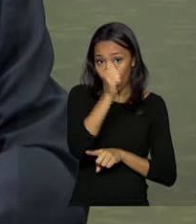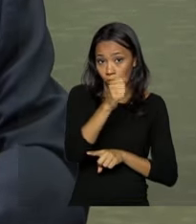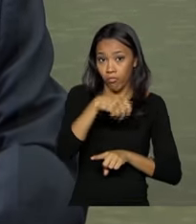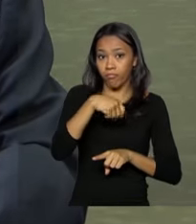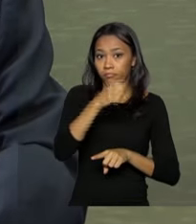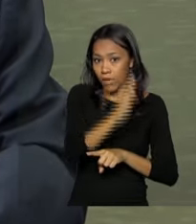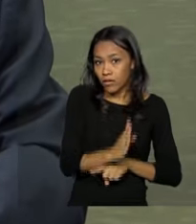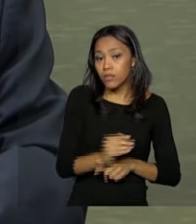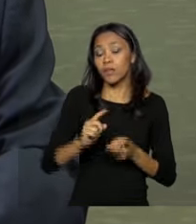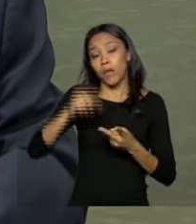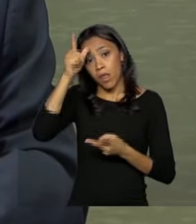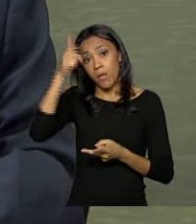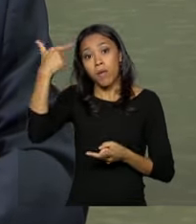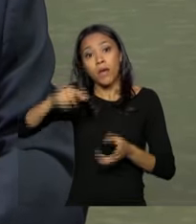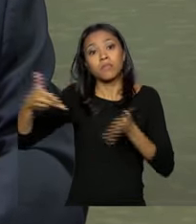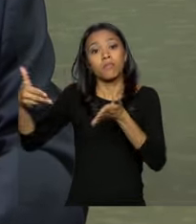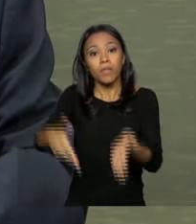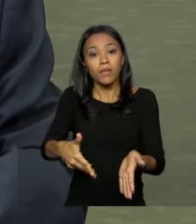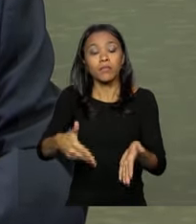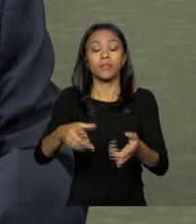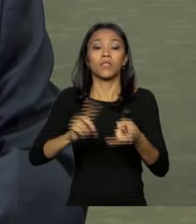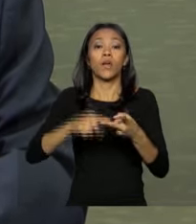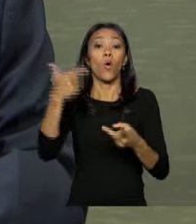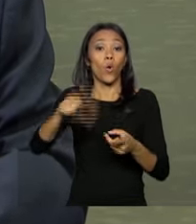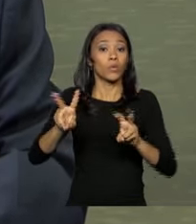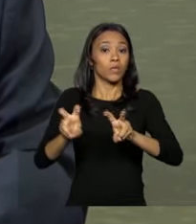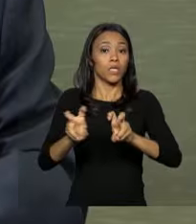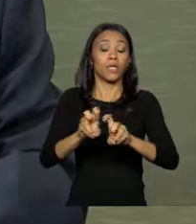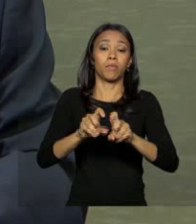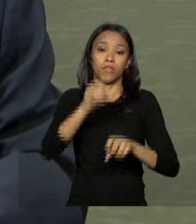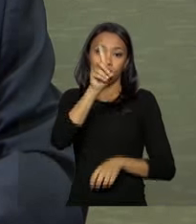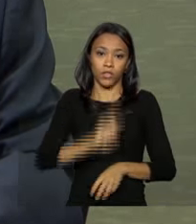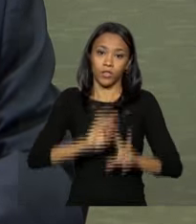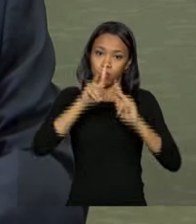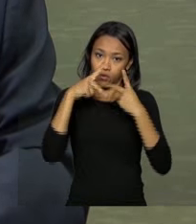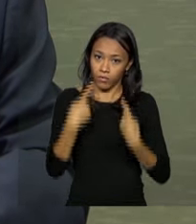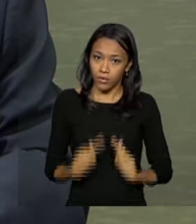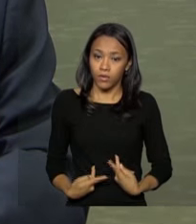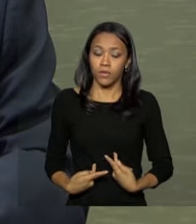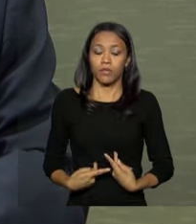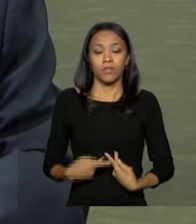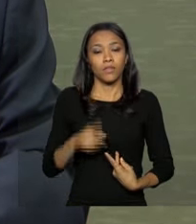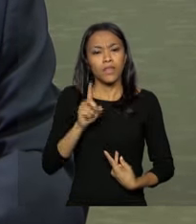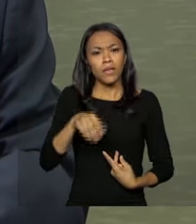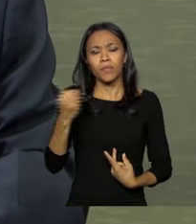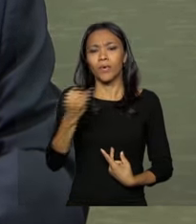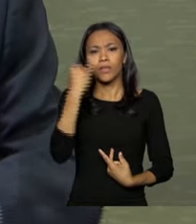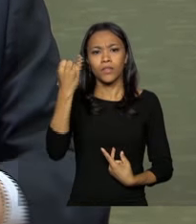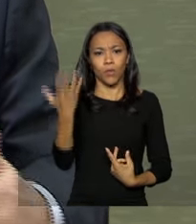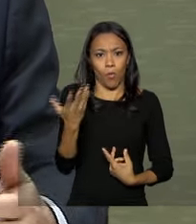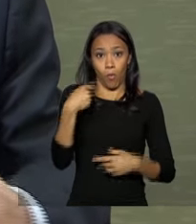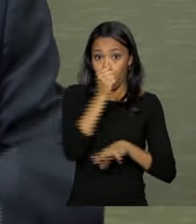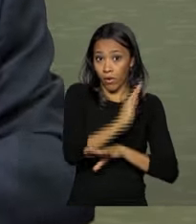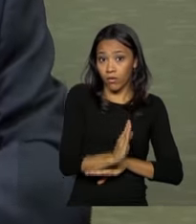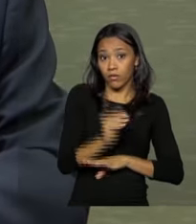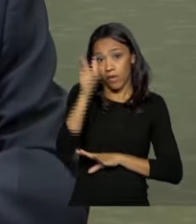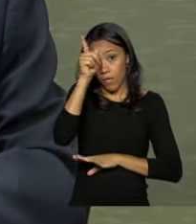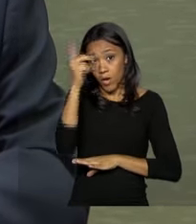presentes. Mas há também, por exemplo, o tema dos direitos humanos, e é muito interessante notar como o Brasil e a Alemanha